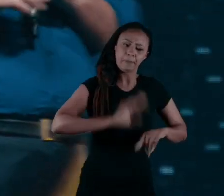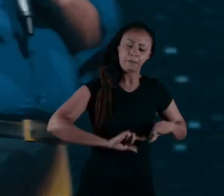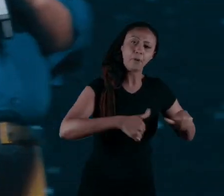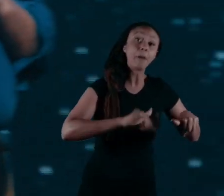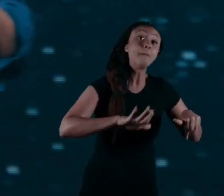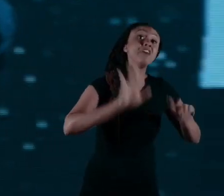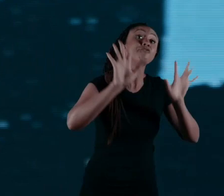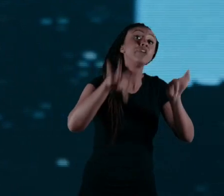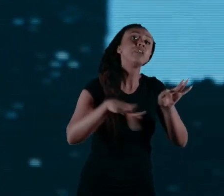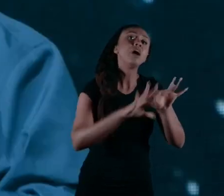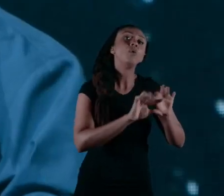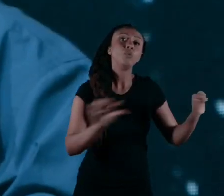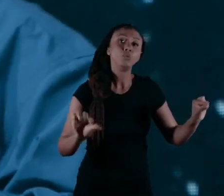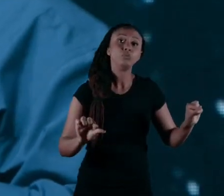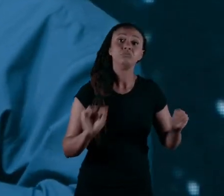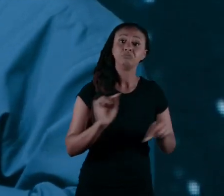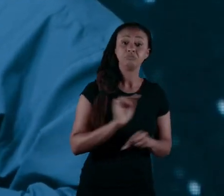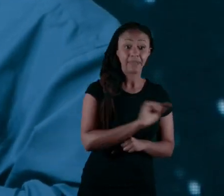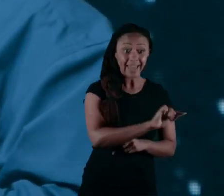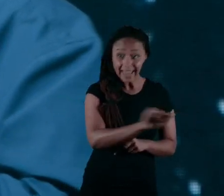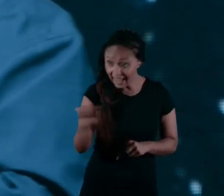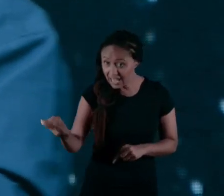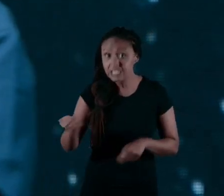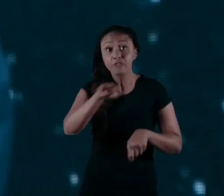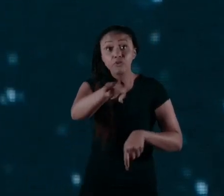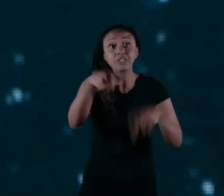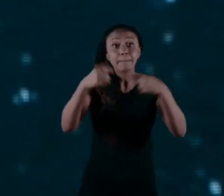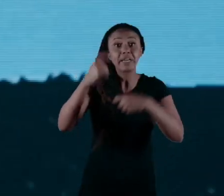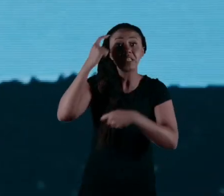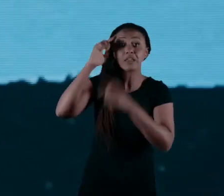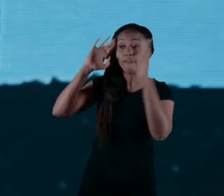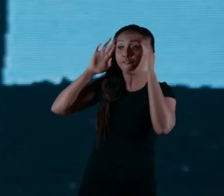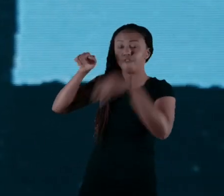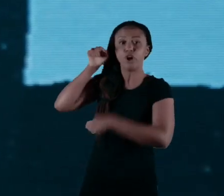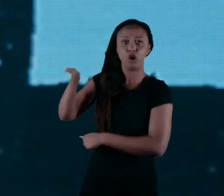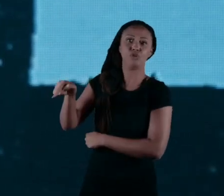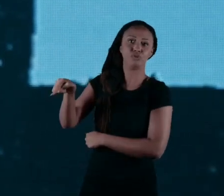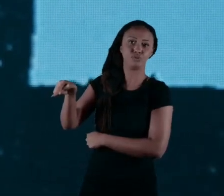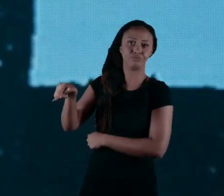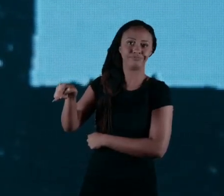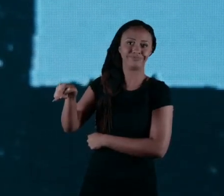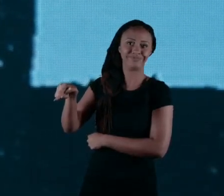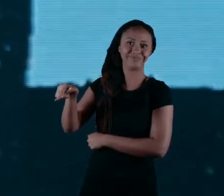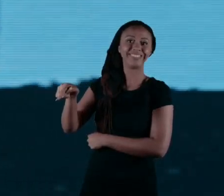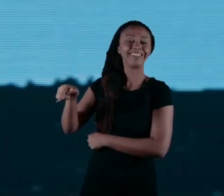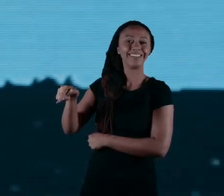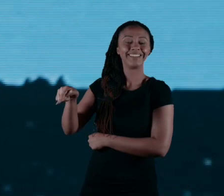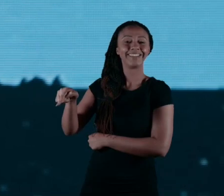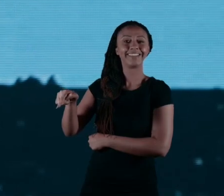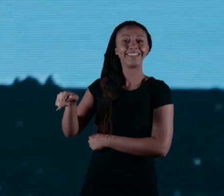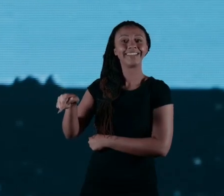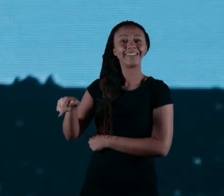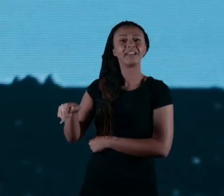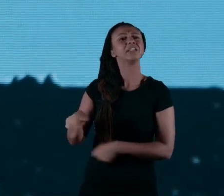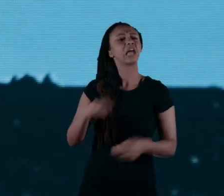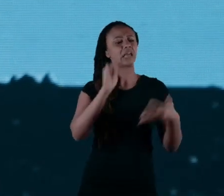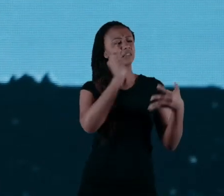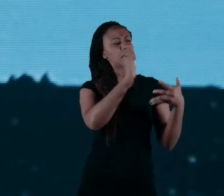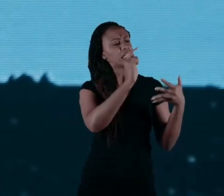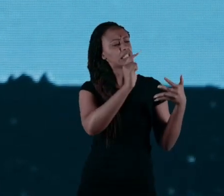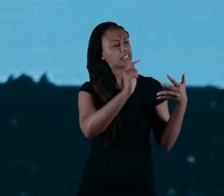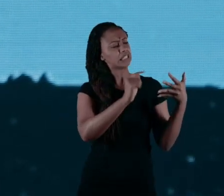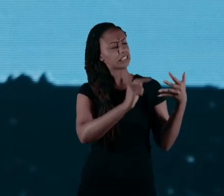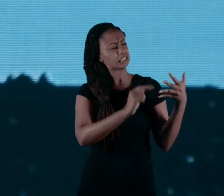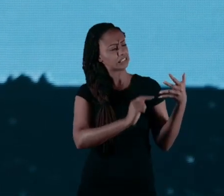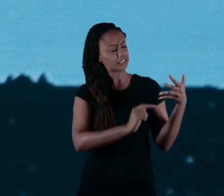diz: seja isso que ocupe a vossa mente. Então, claramente, ele está dizendo que todas essas